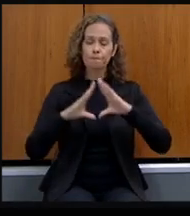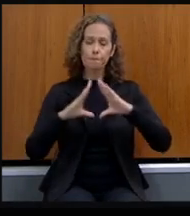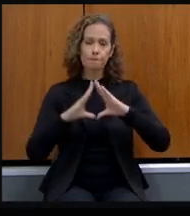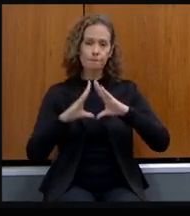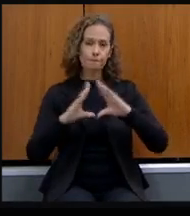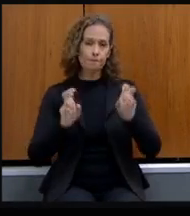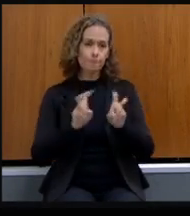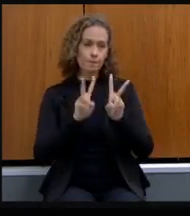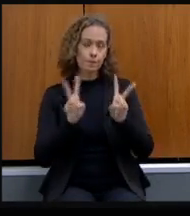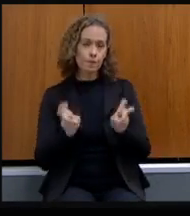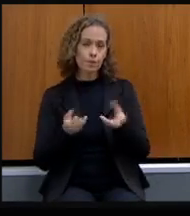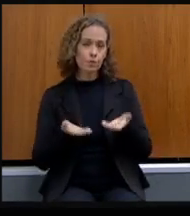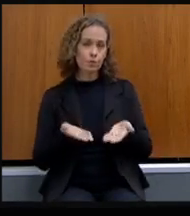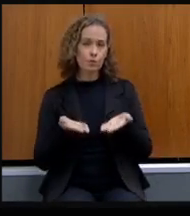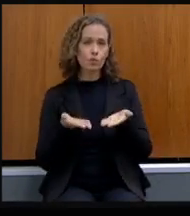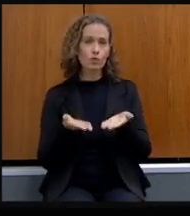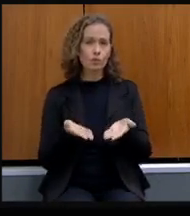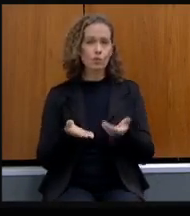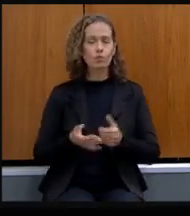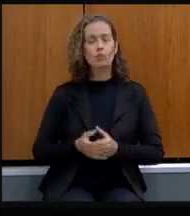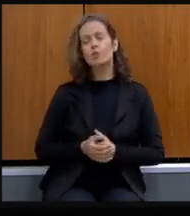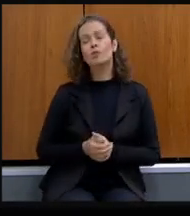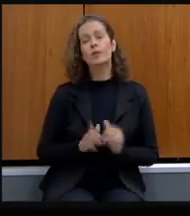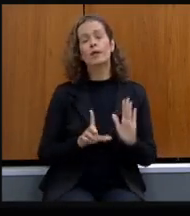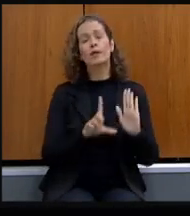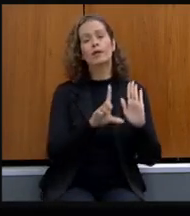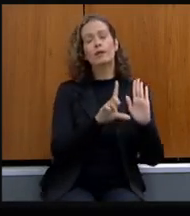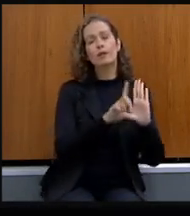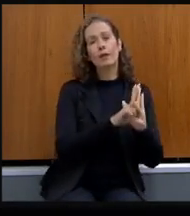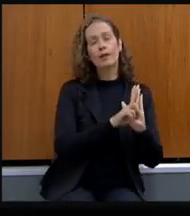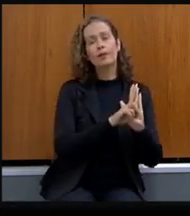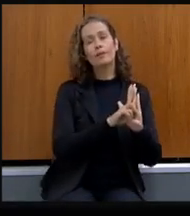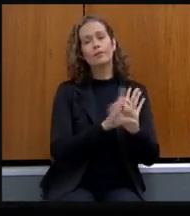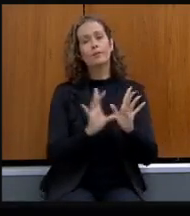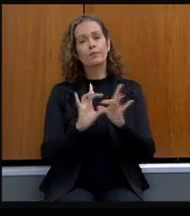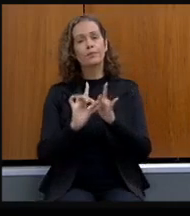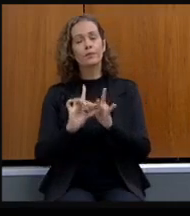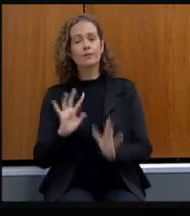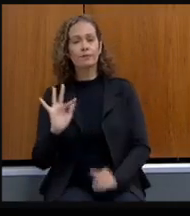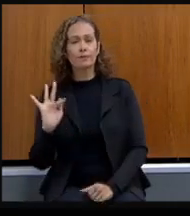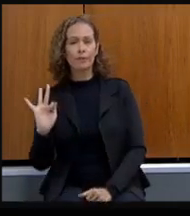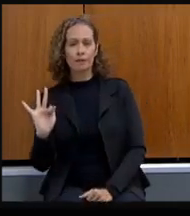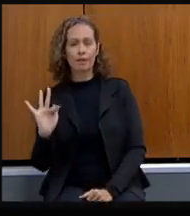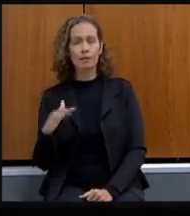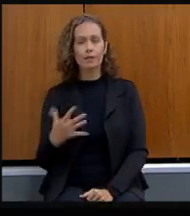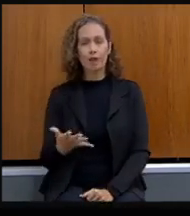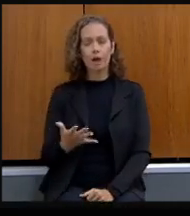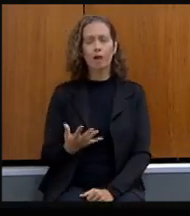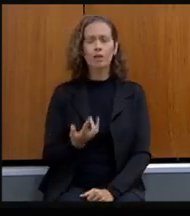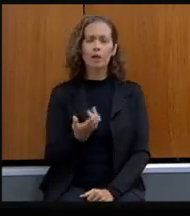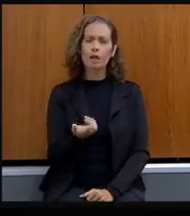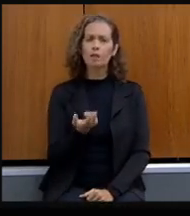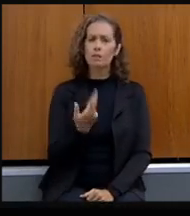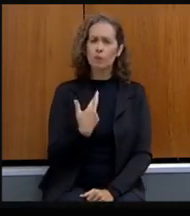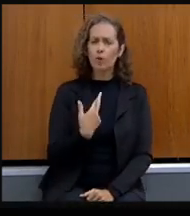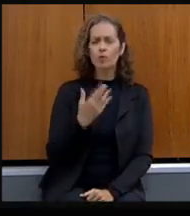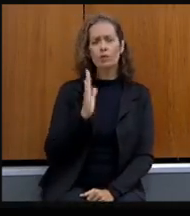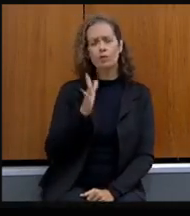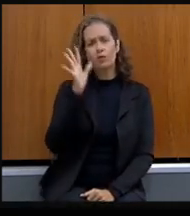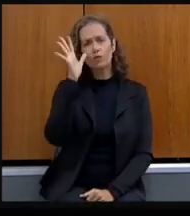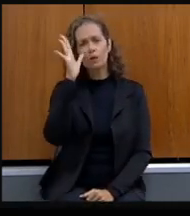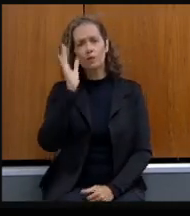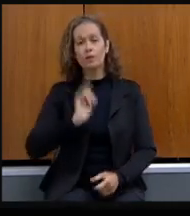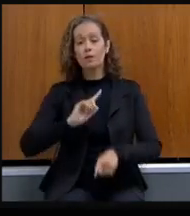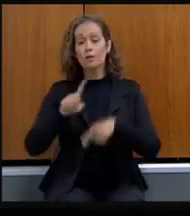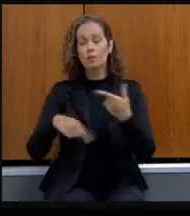da compatibilização da nossa lei com a lei federal eu ouvi a resposta do secretário e depois o que